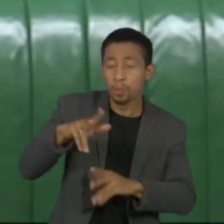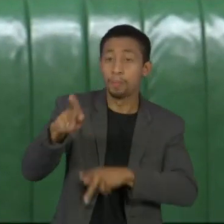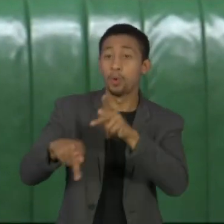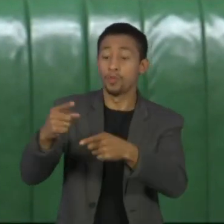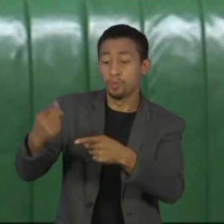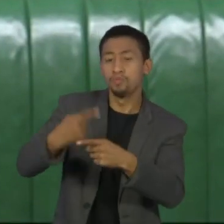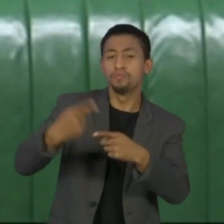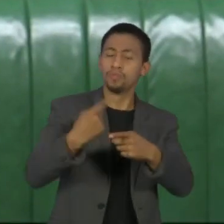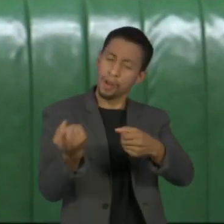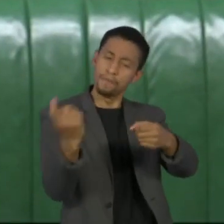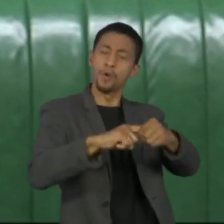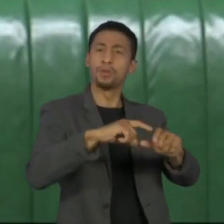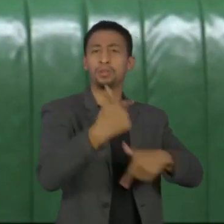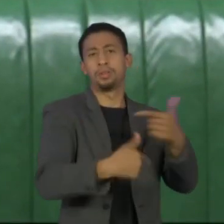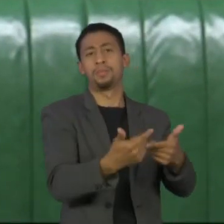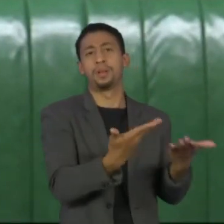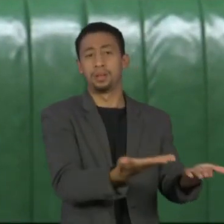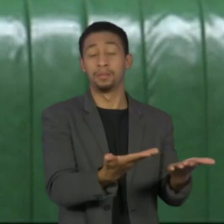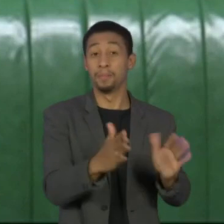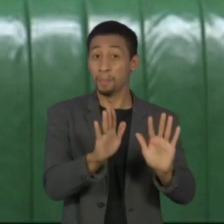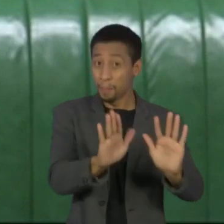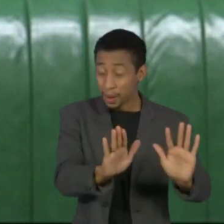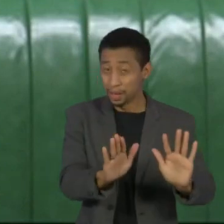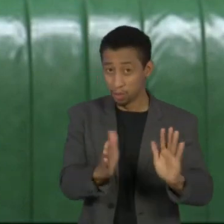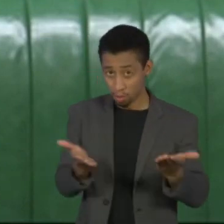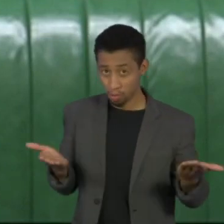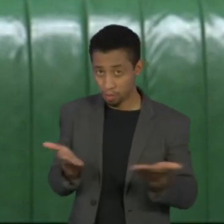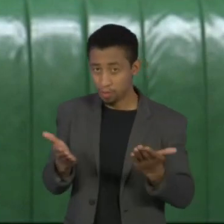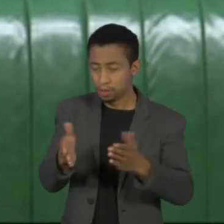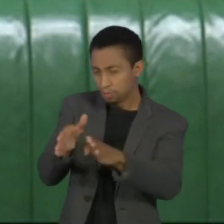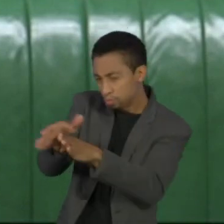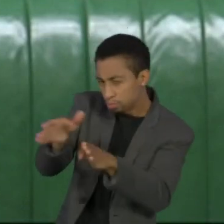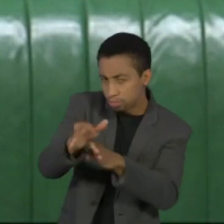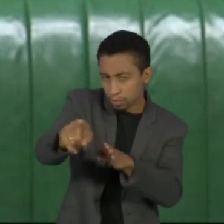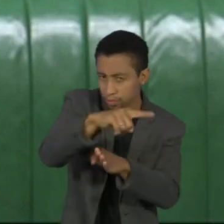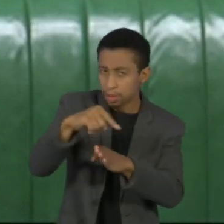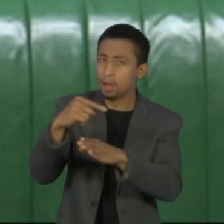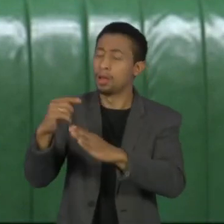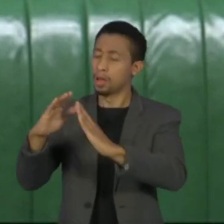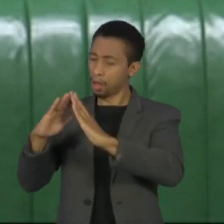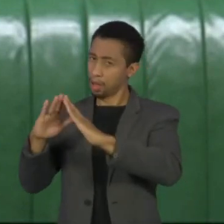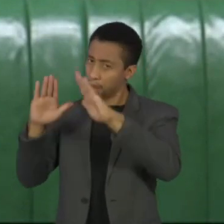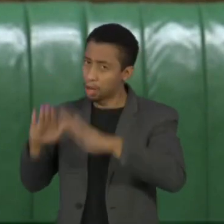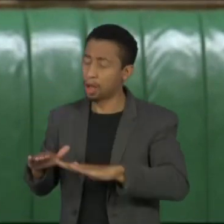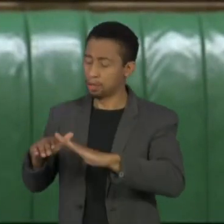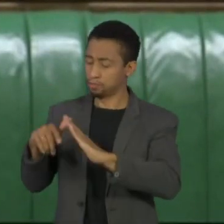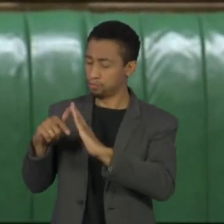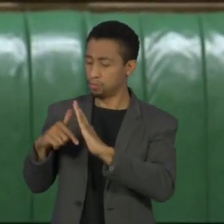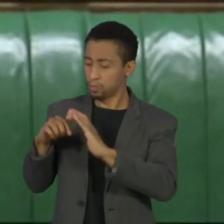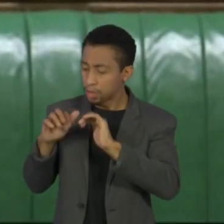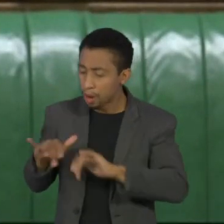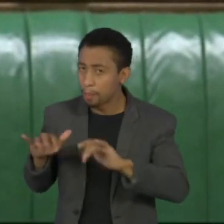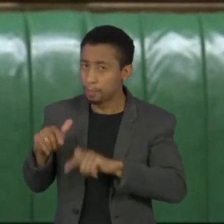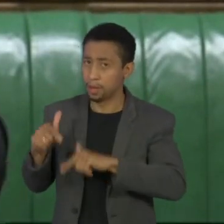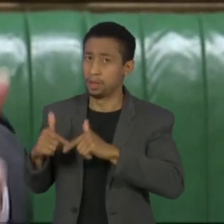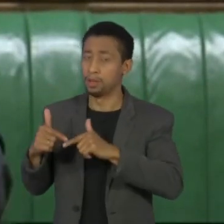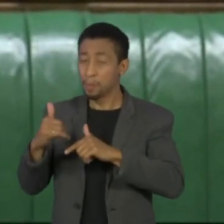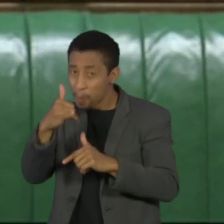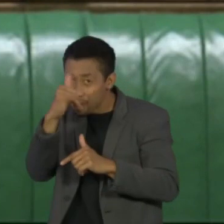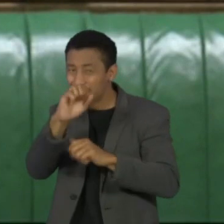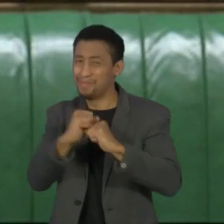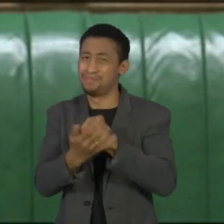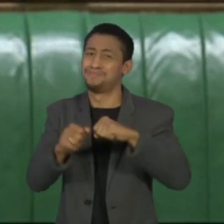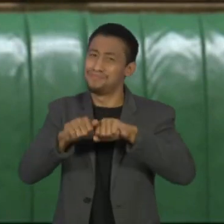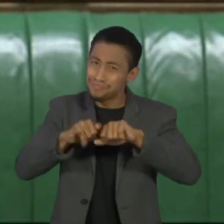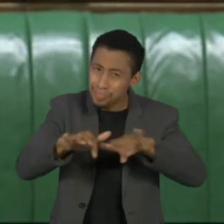Mas hoje, o premier recomendou que as pessoas trabalhem em casa sempre que possível, para evitar uma nova onda